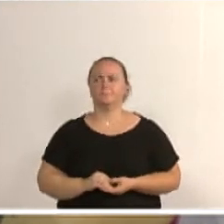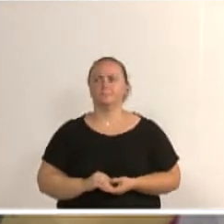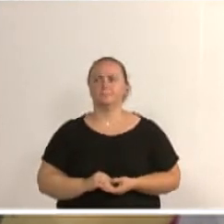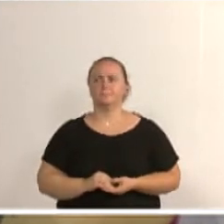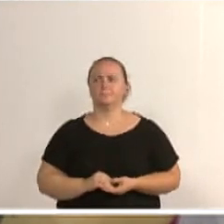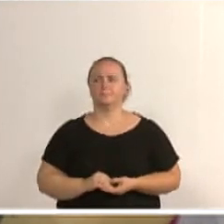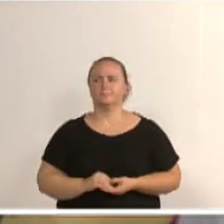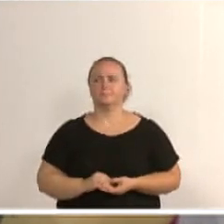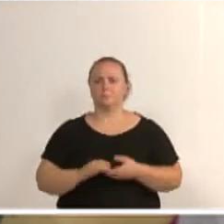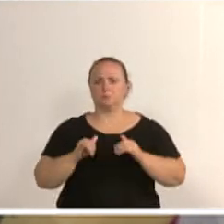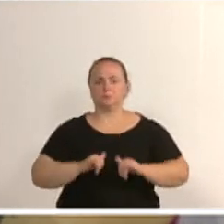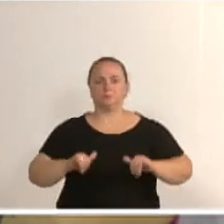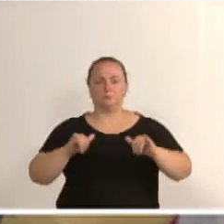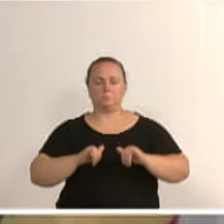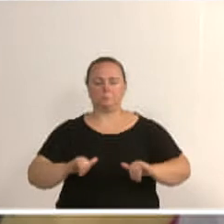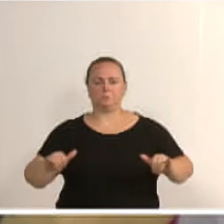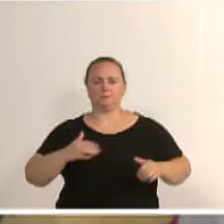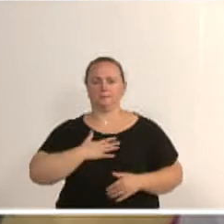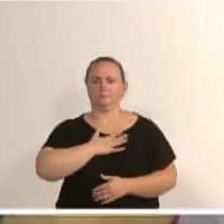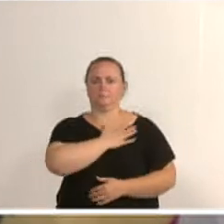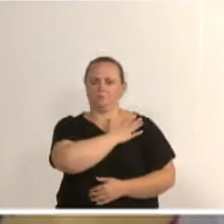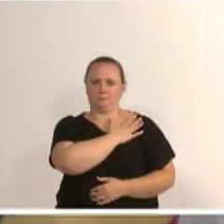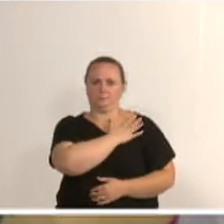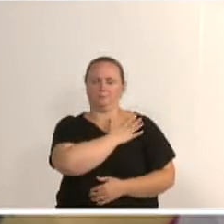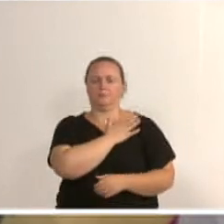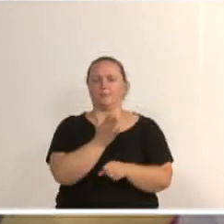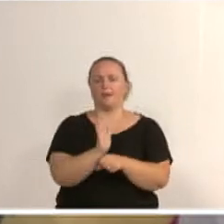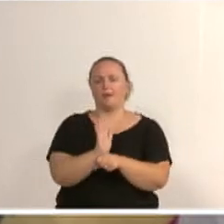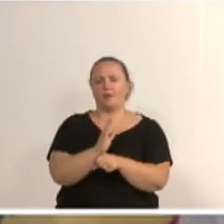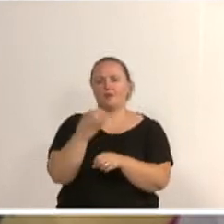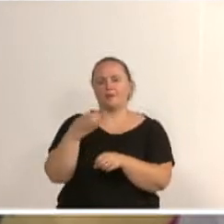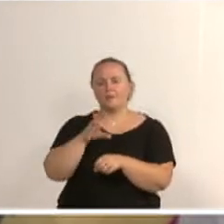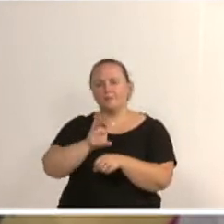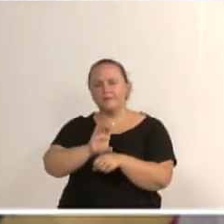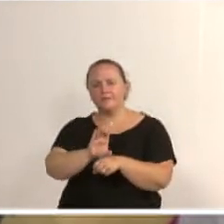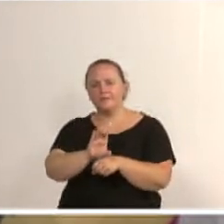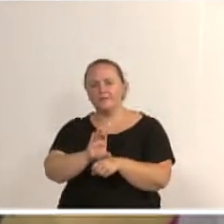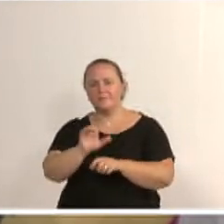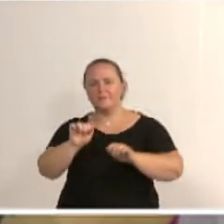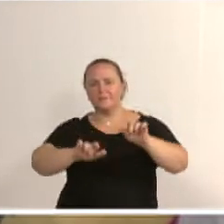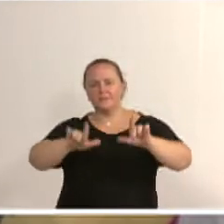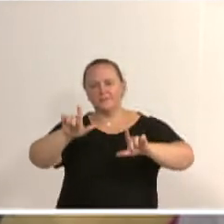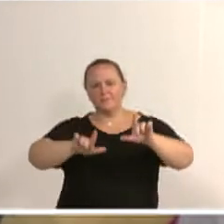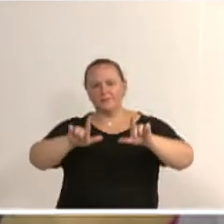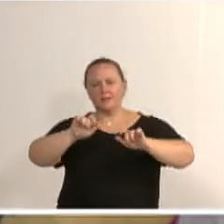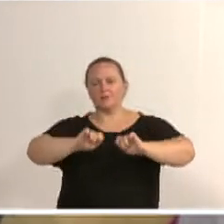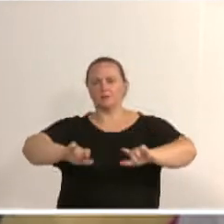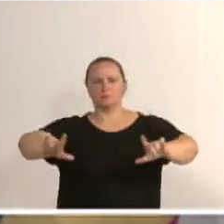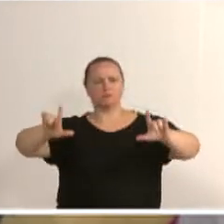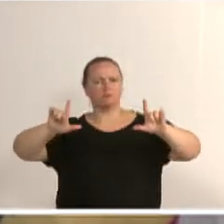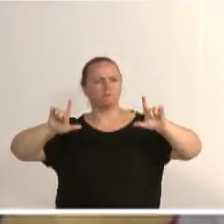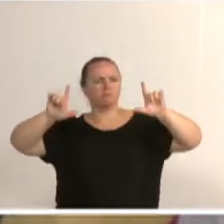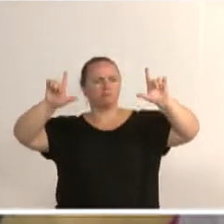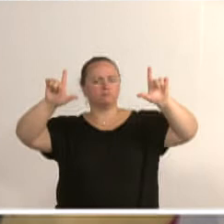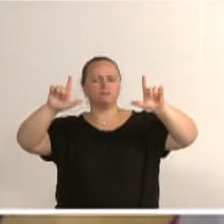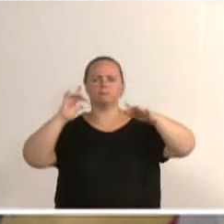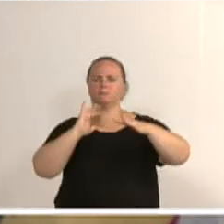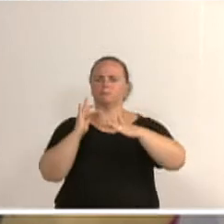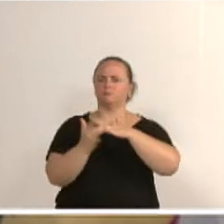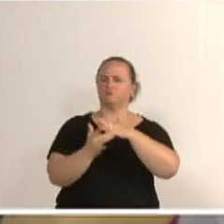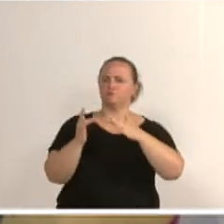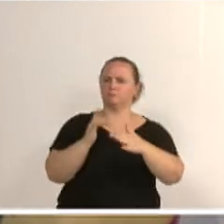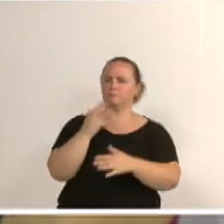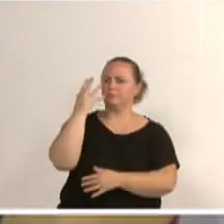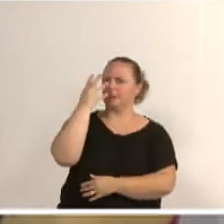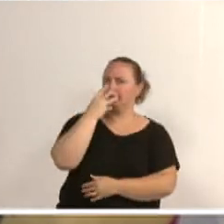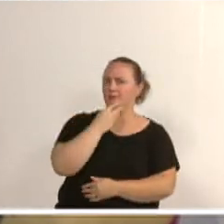onde na publicidade do governo Napoleão, naquele videozinho que passava na TV, nos outdoors, nas redes sociais, é lindo o transporte público da